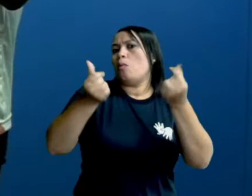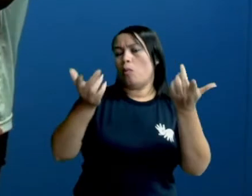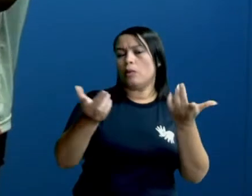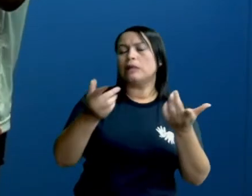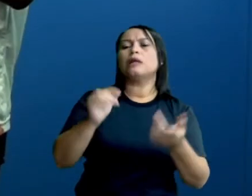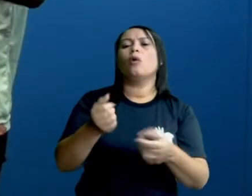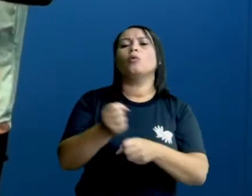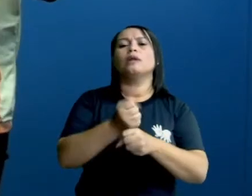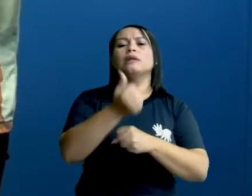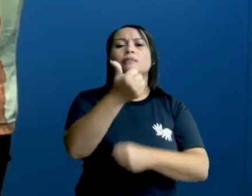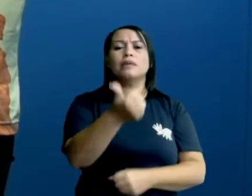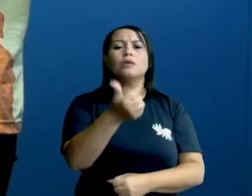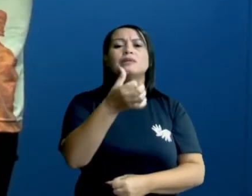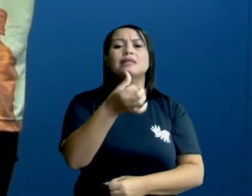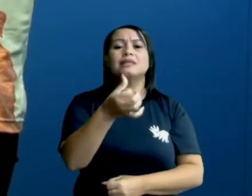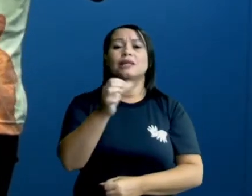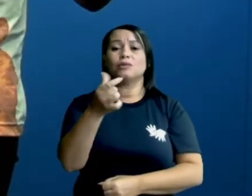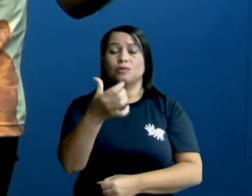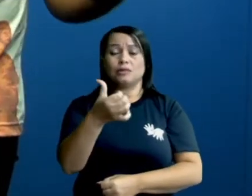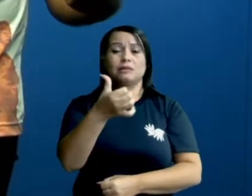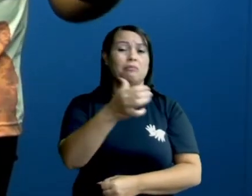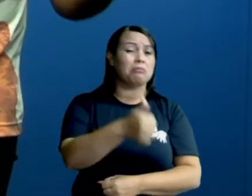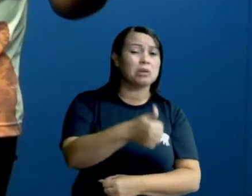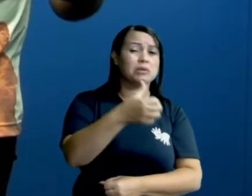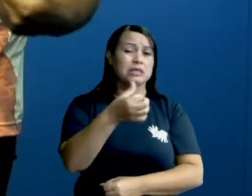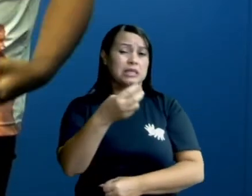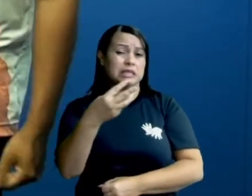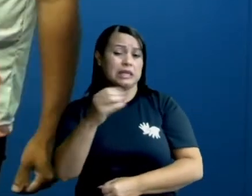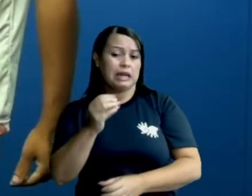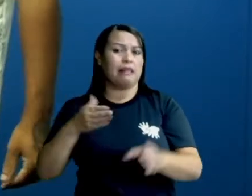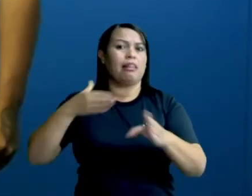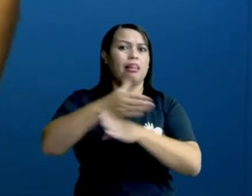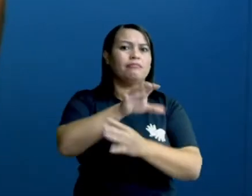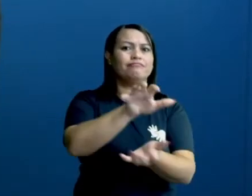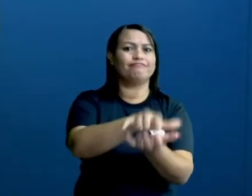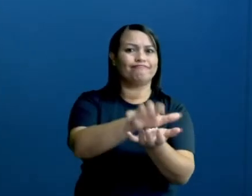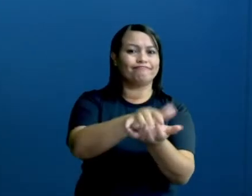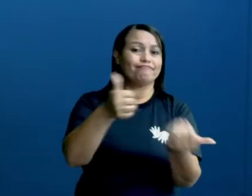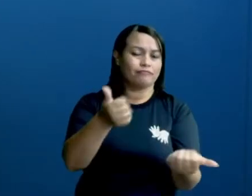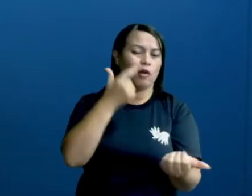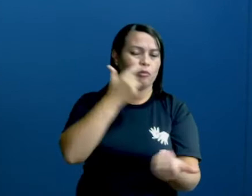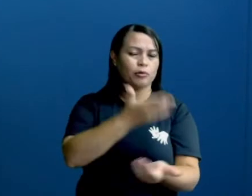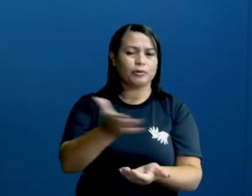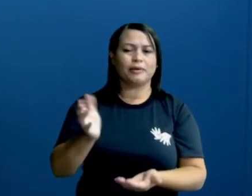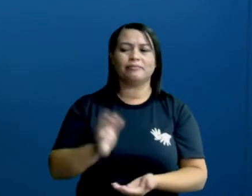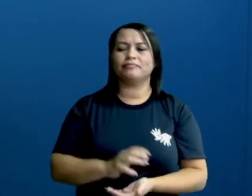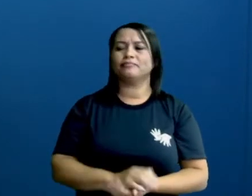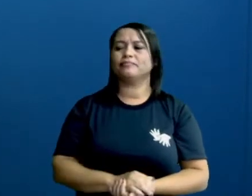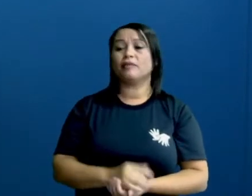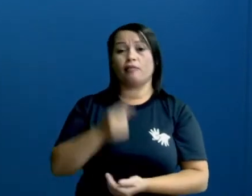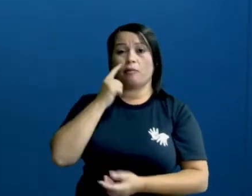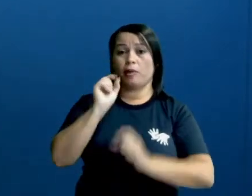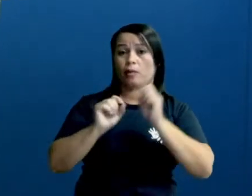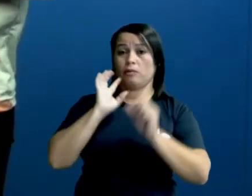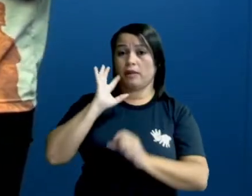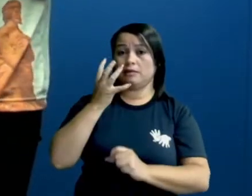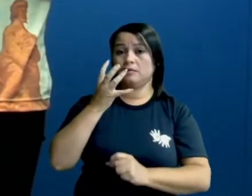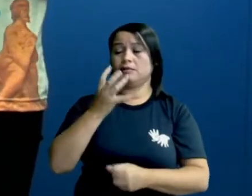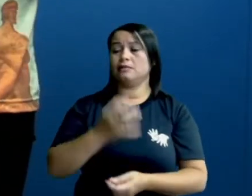em 1630, vai invadir Pernambuco, tá bem? Vamos lá, vamos prosseguir. Vamos ver o que